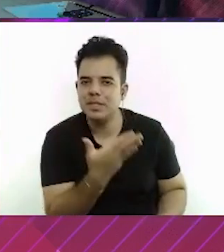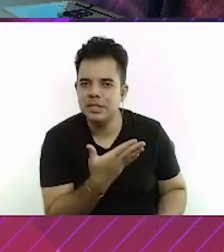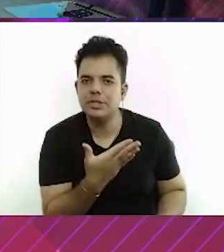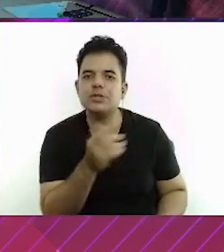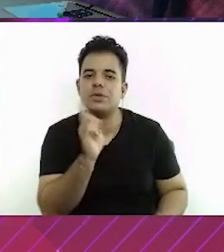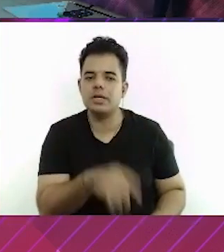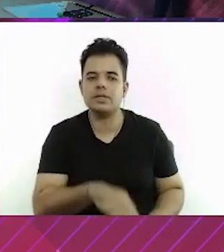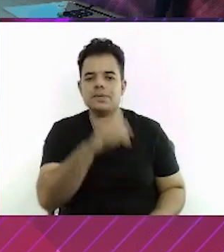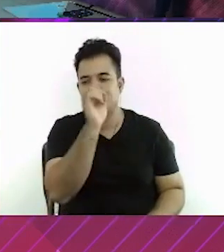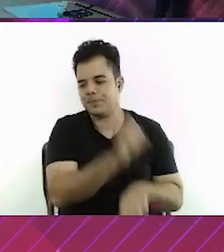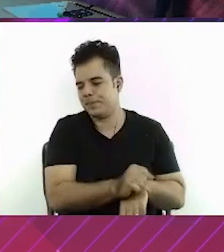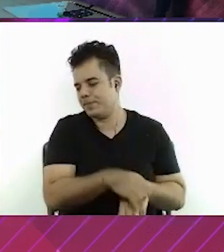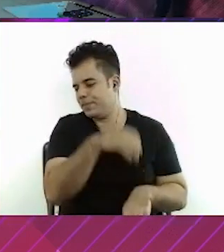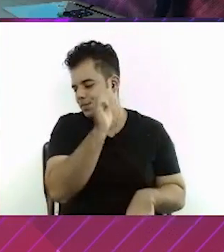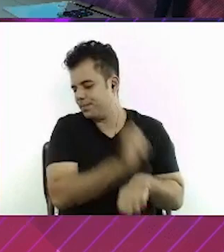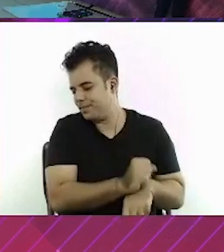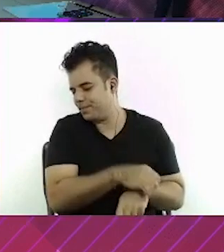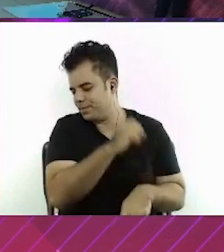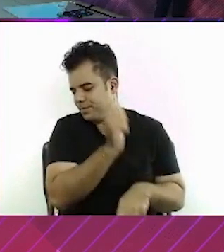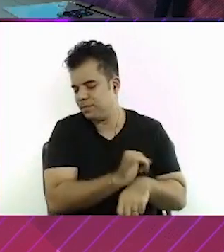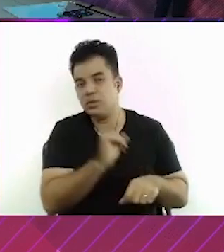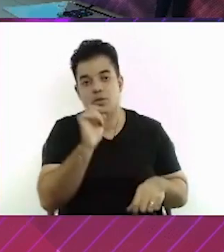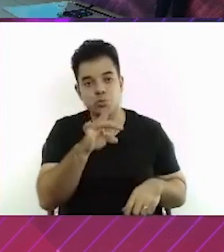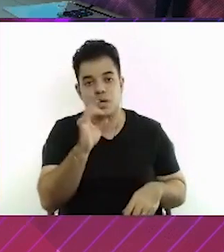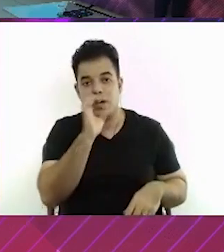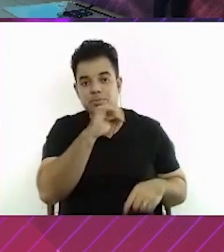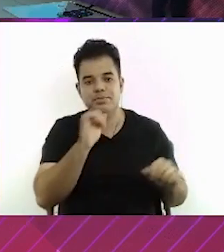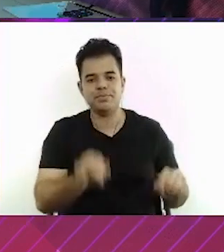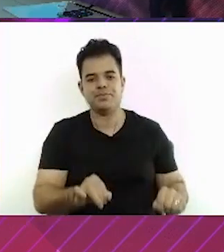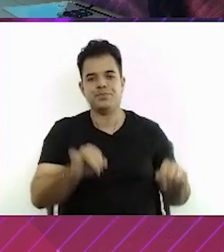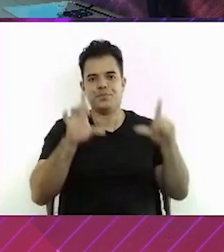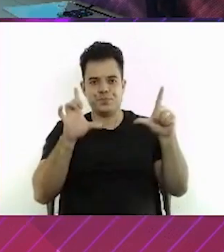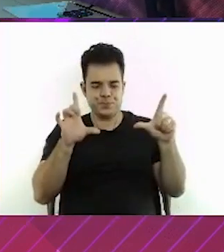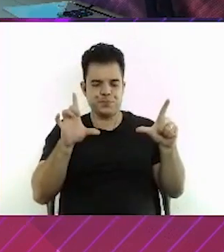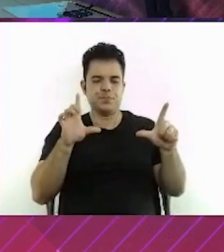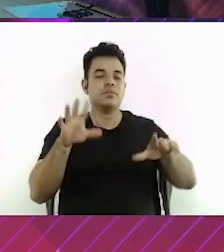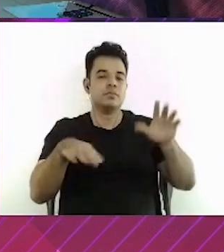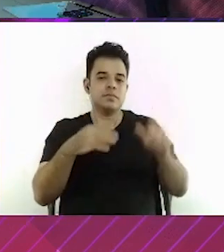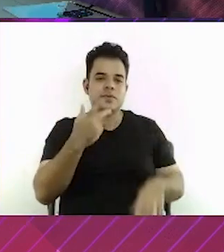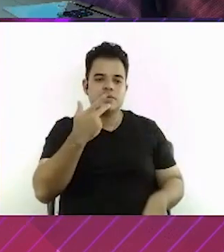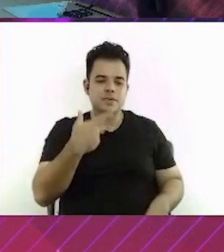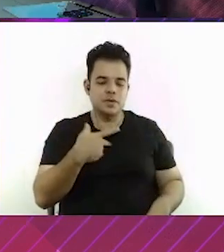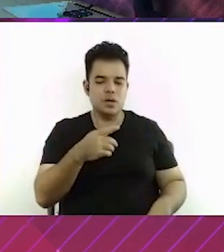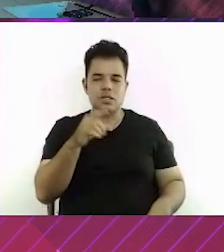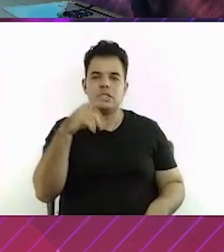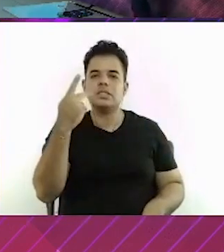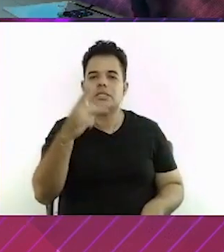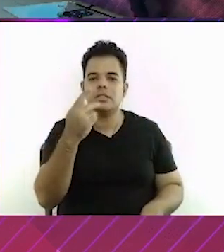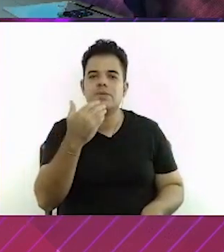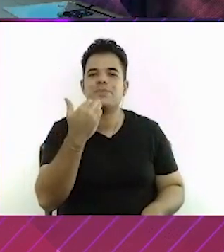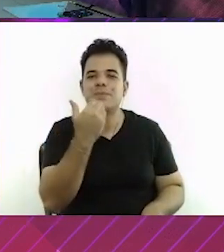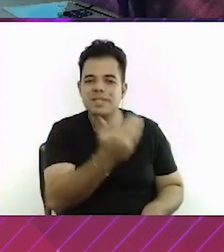a gente não aguarda, né, normalmente aparece uma tela dizendo que, olha, estamos processando seu pedido,